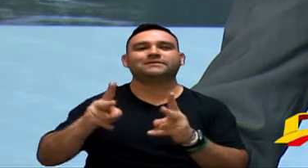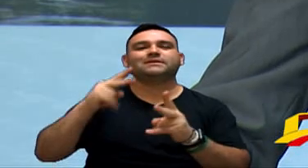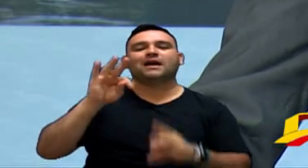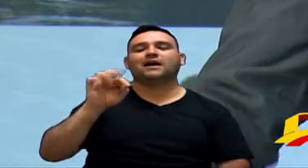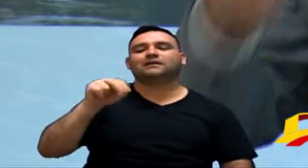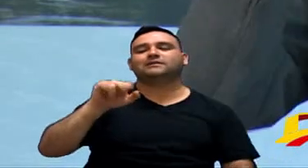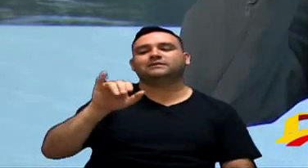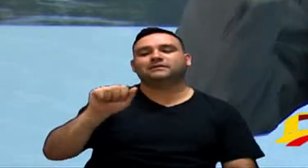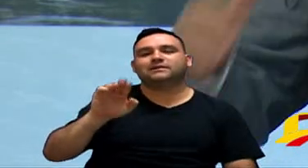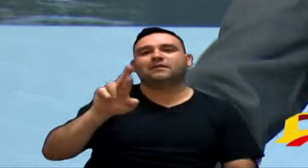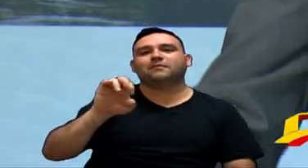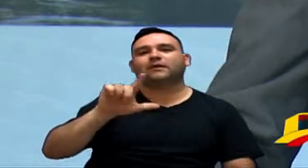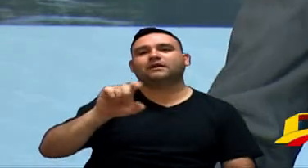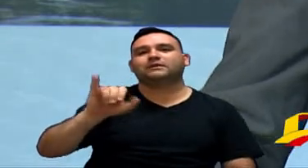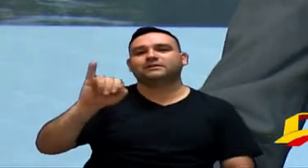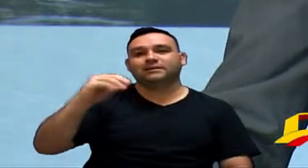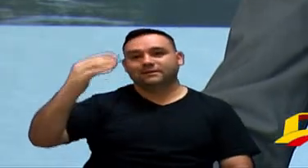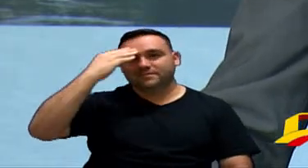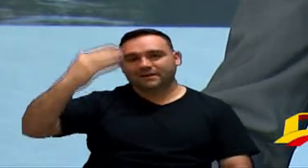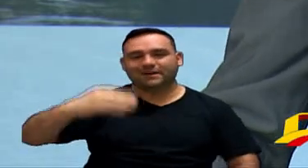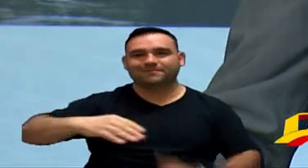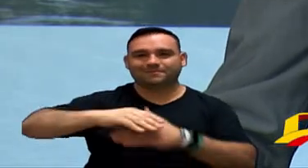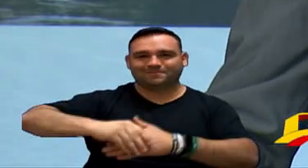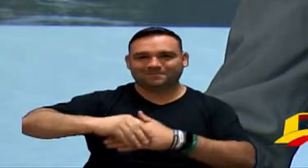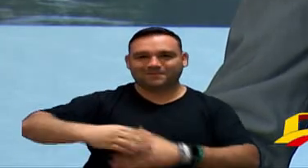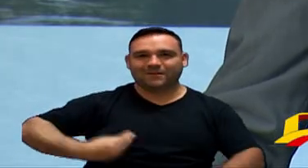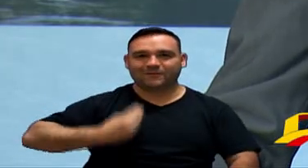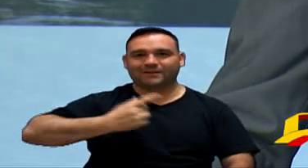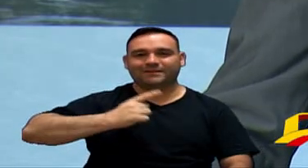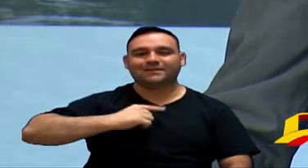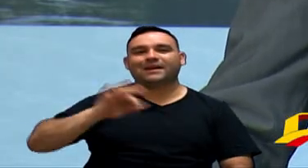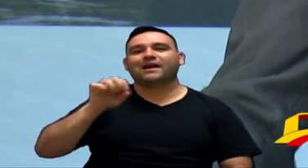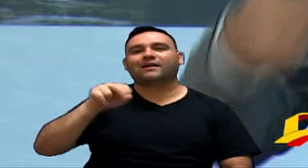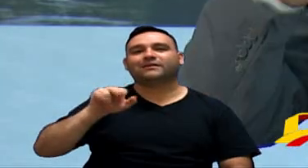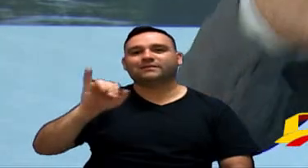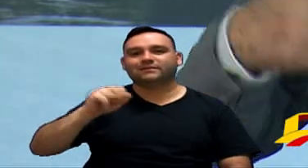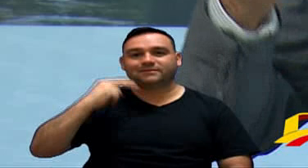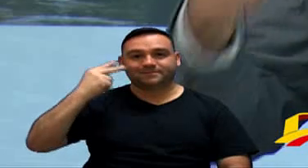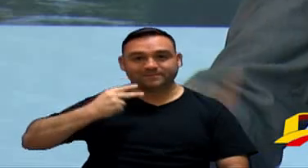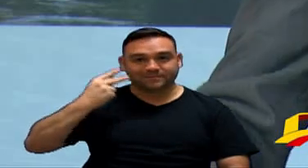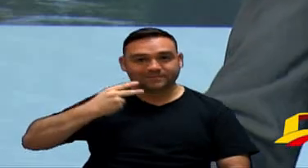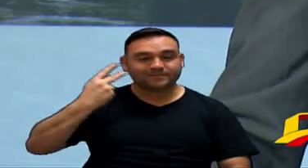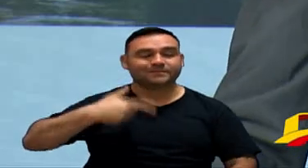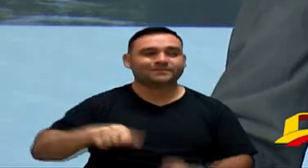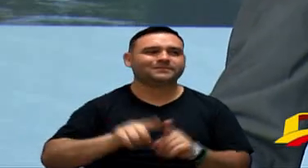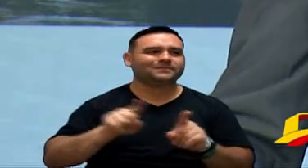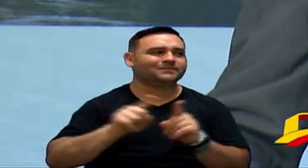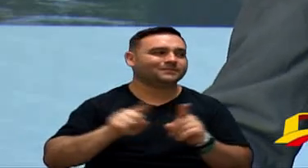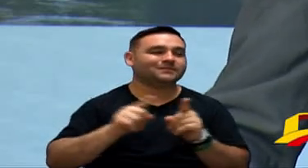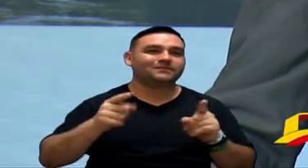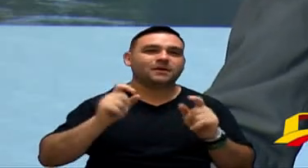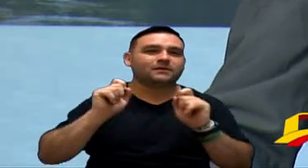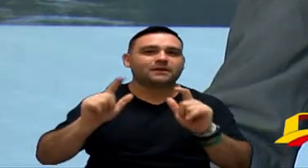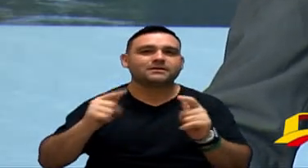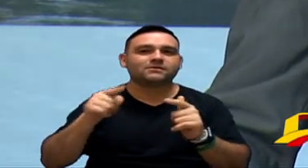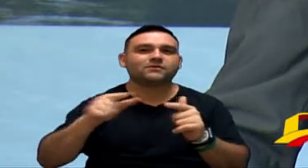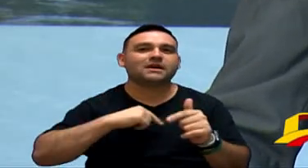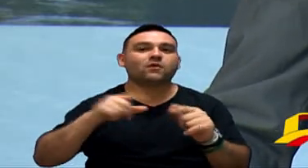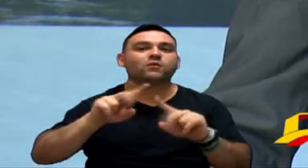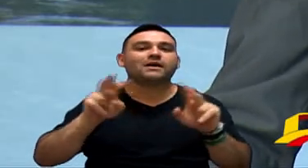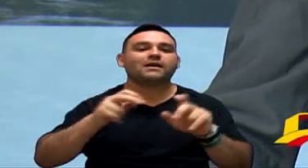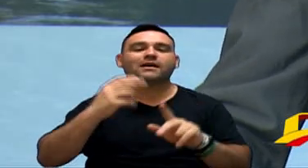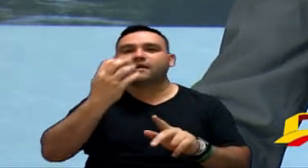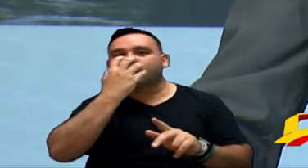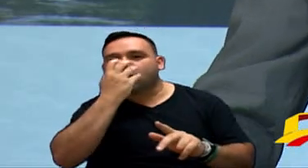Tânia barcelli cumprimentar lá agradecer pela presença aqui Tânia obrigado viu esse assunto até interessante aí que é sobre